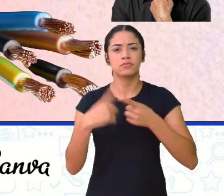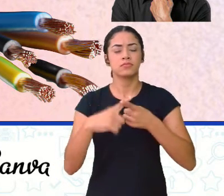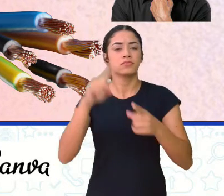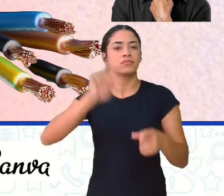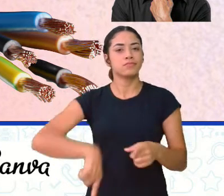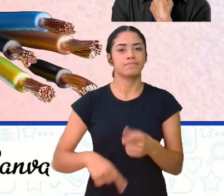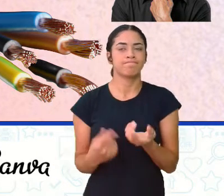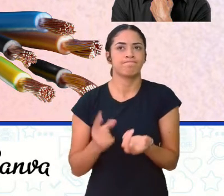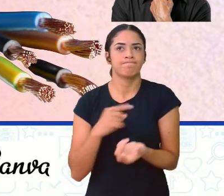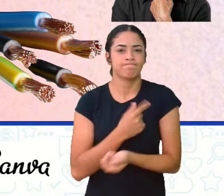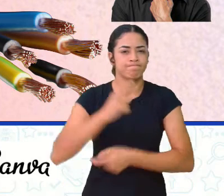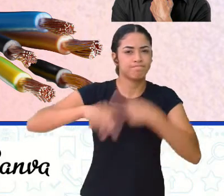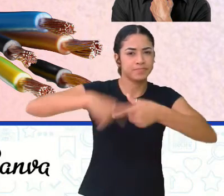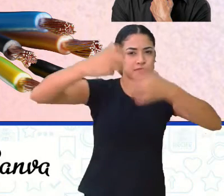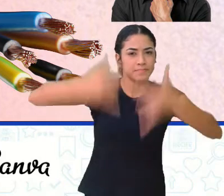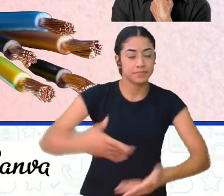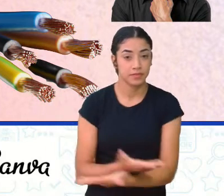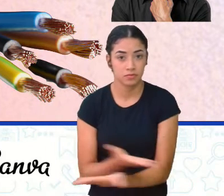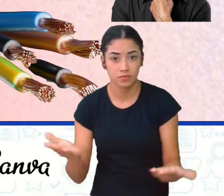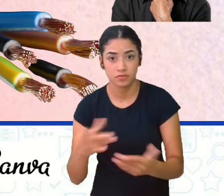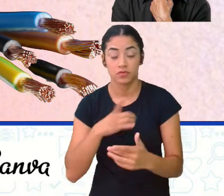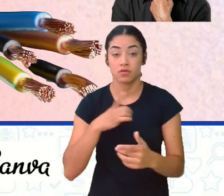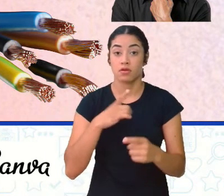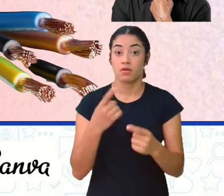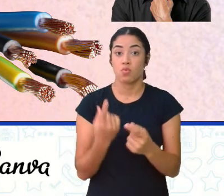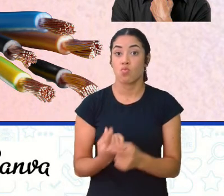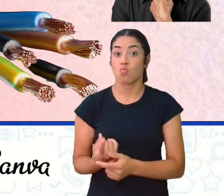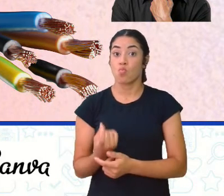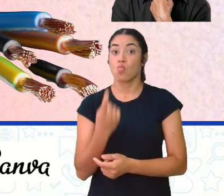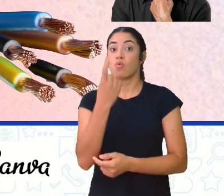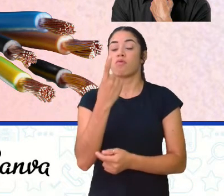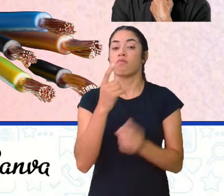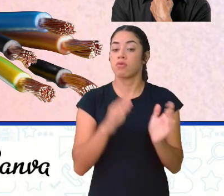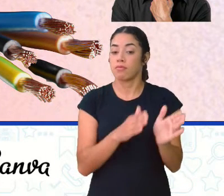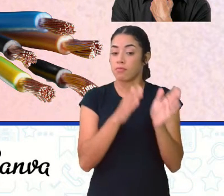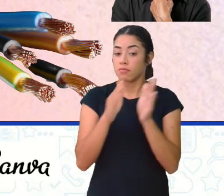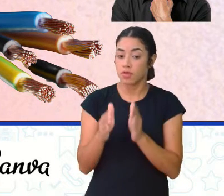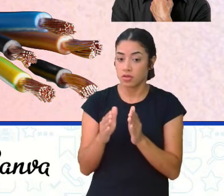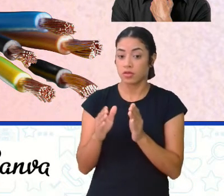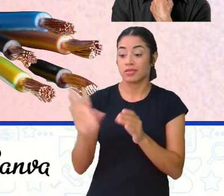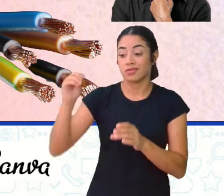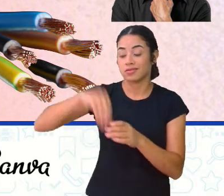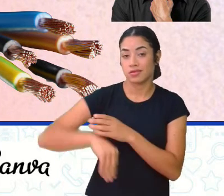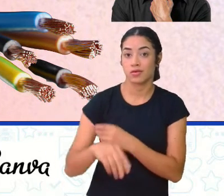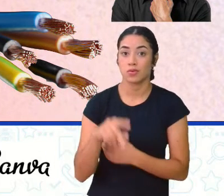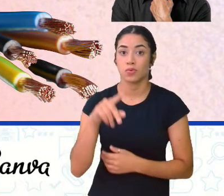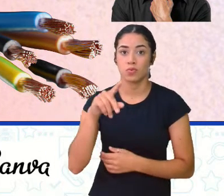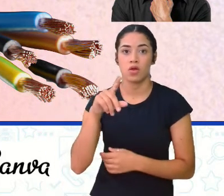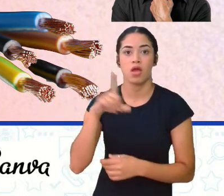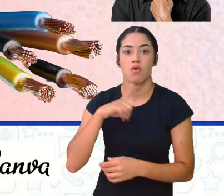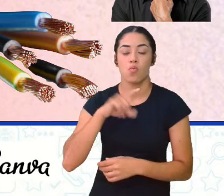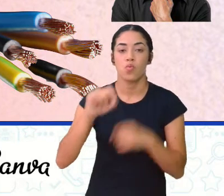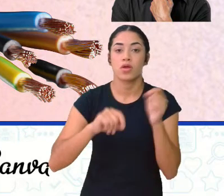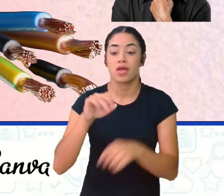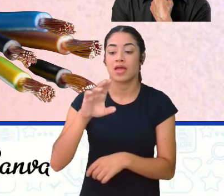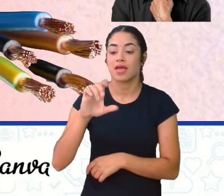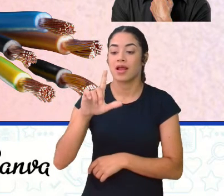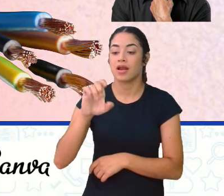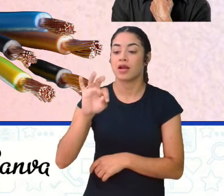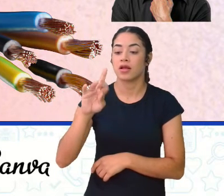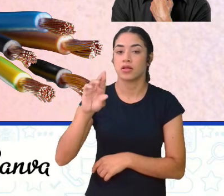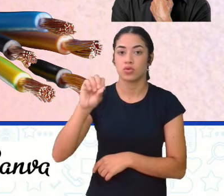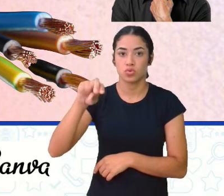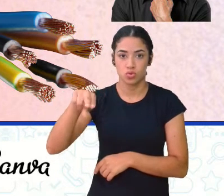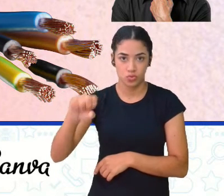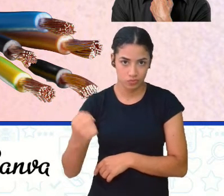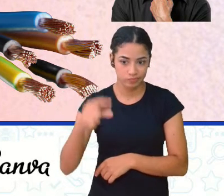pouco eu vou falar para vocês de um dos elementos, de uma das partículas que compõem o átomo, que são os elétrons. E eles são importantes